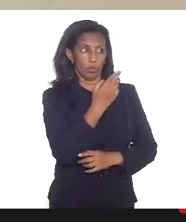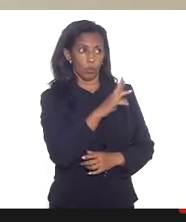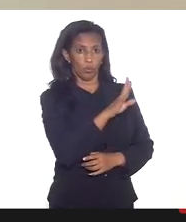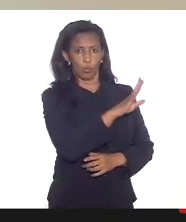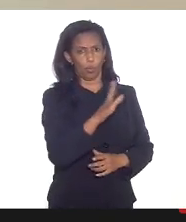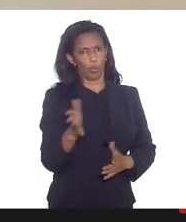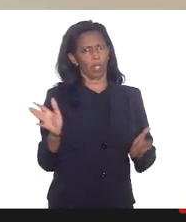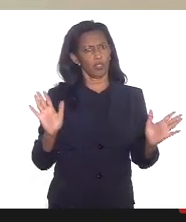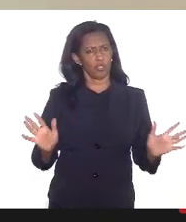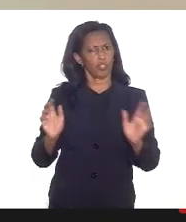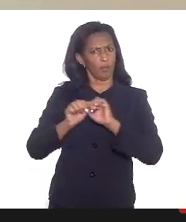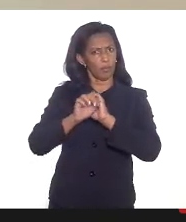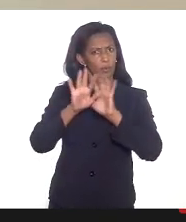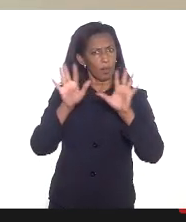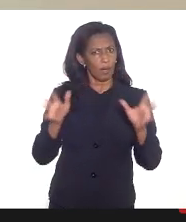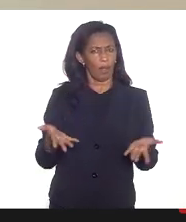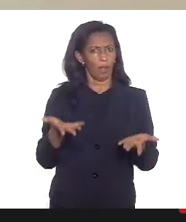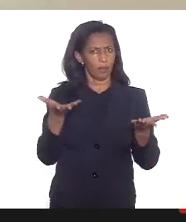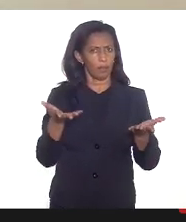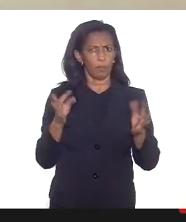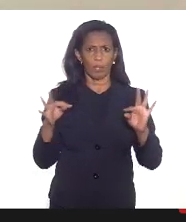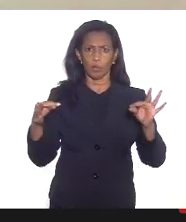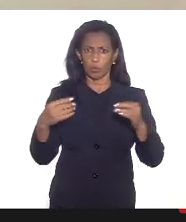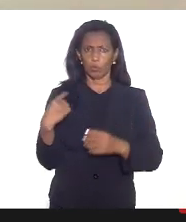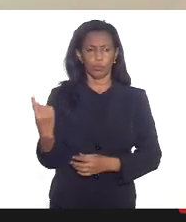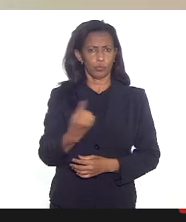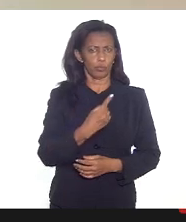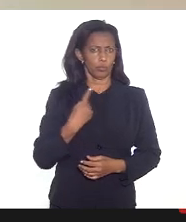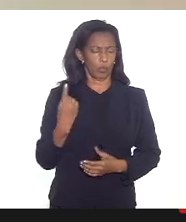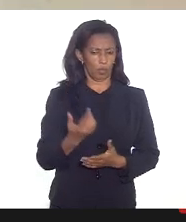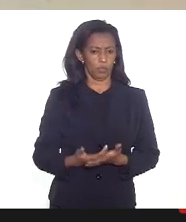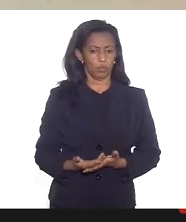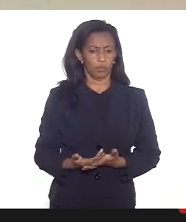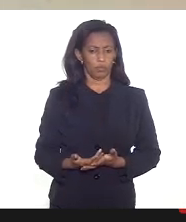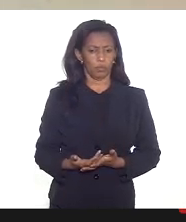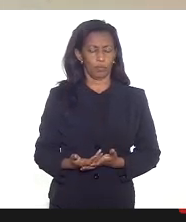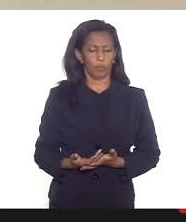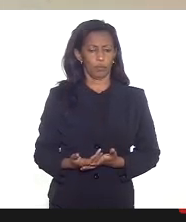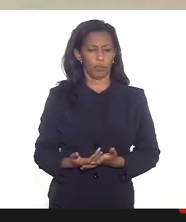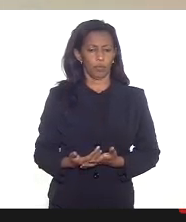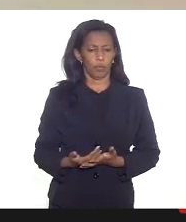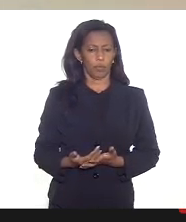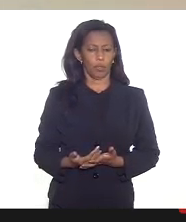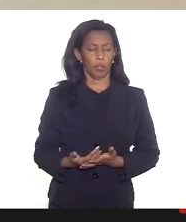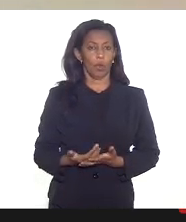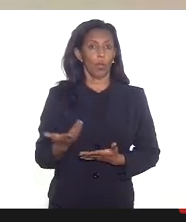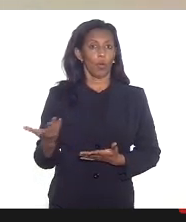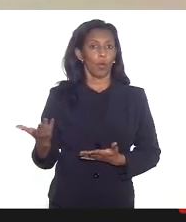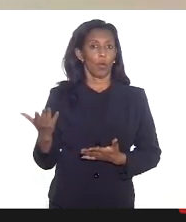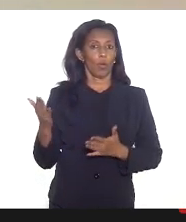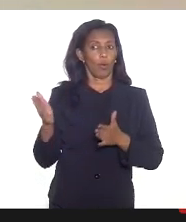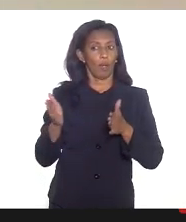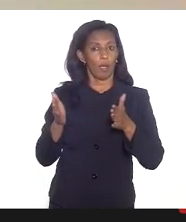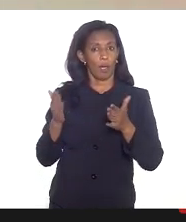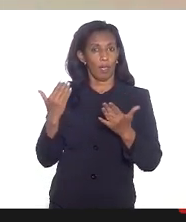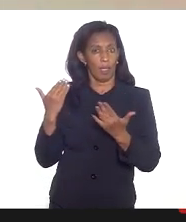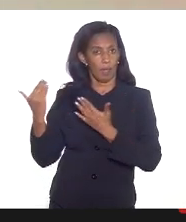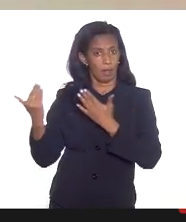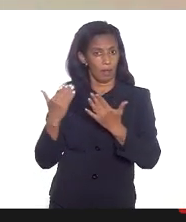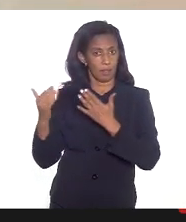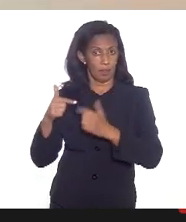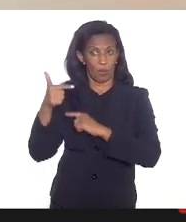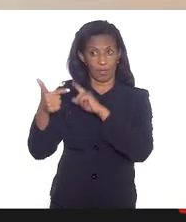Amazonas já ficou bastante Claro para todos nós com relação à Interpol habilidade da vacina por